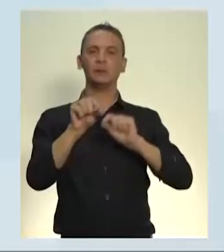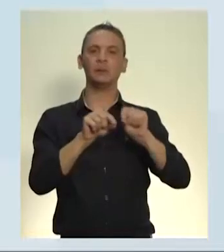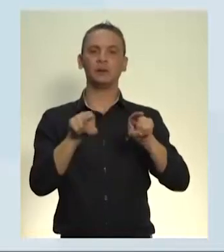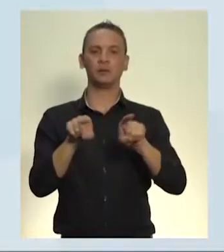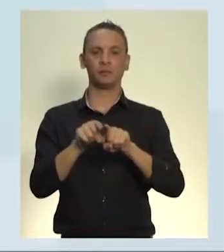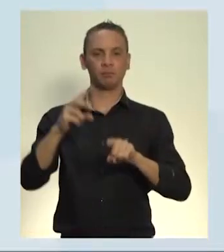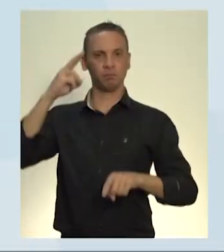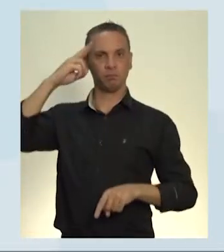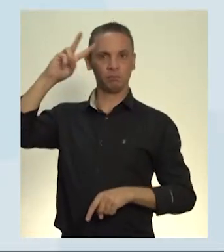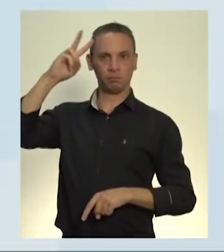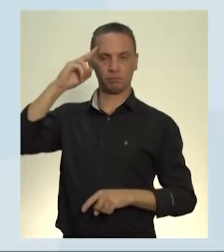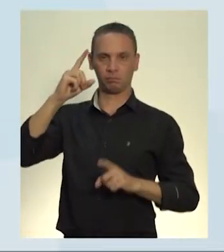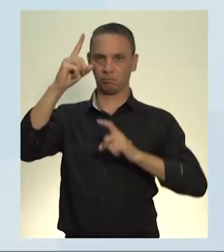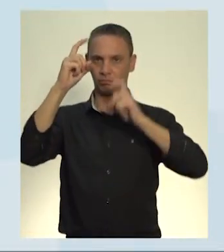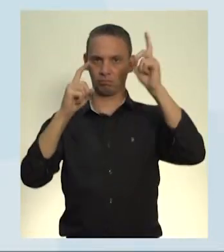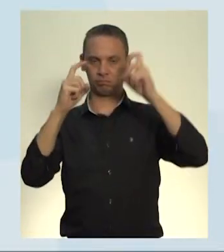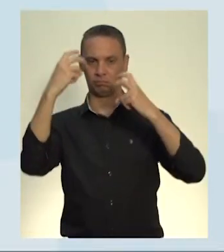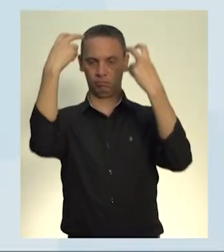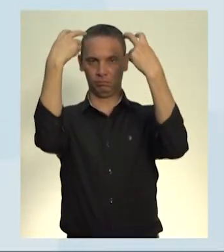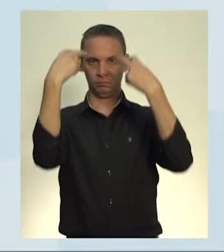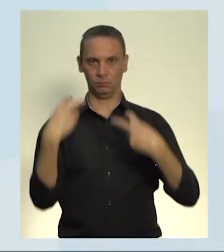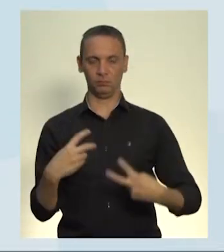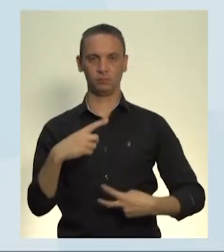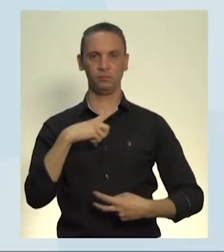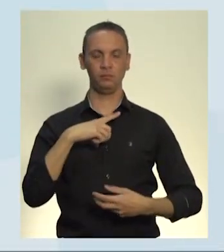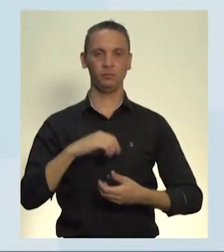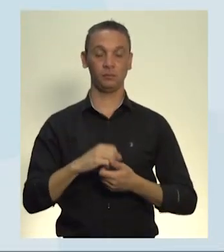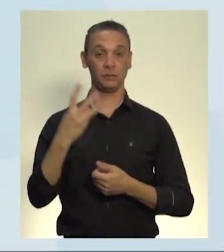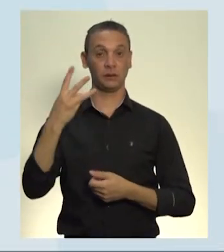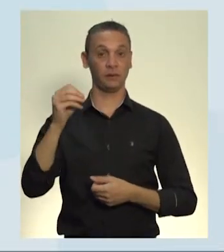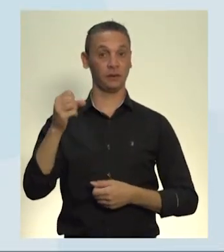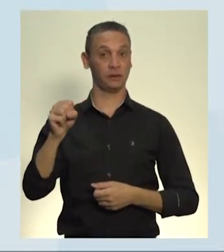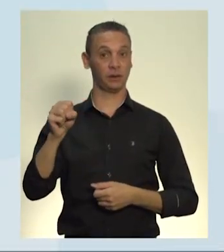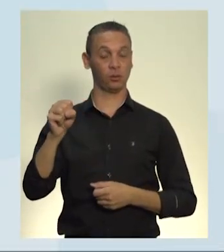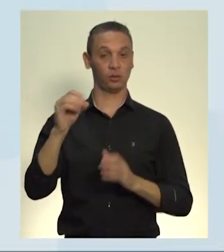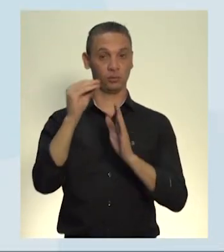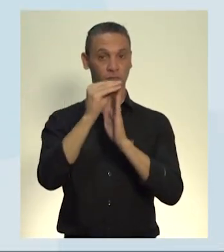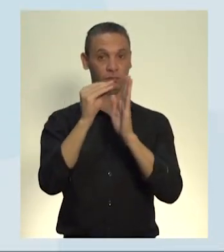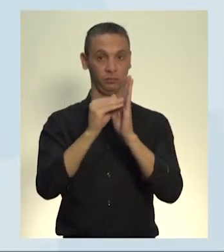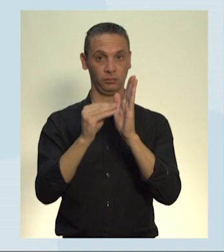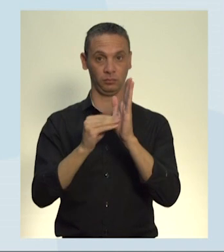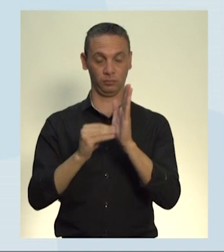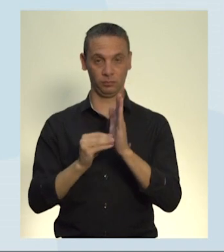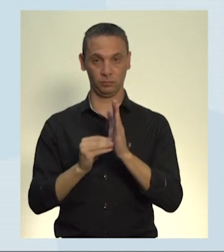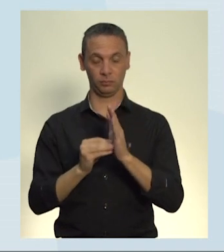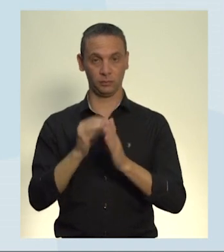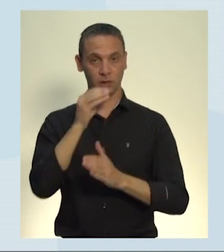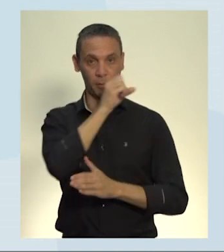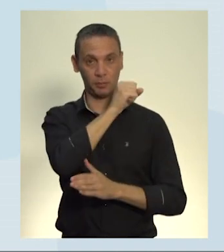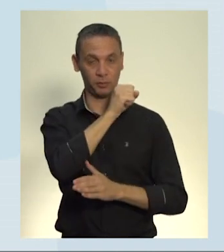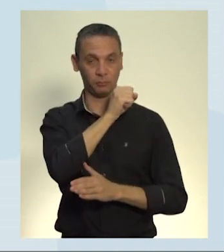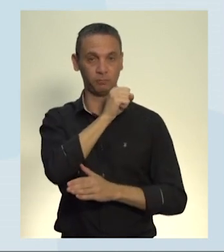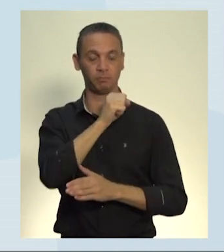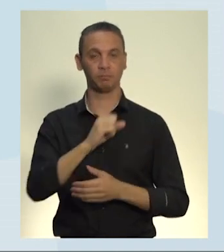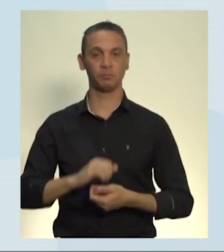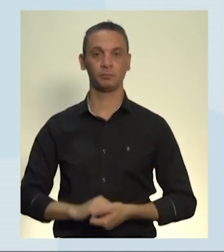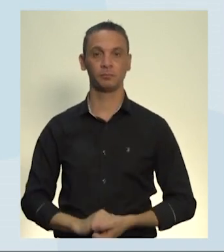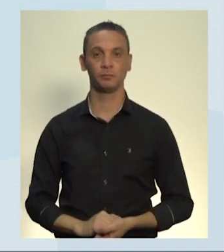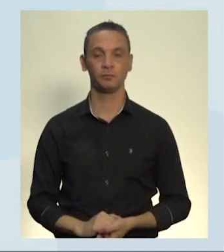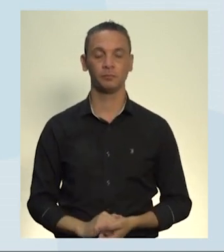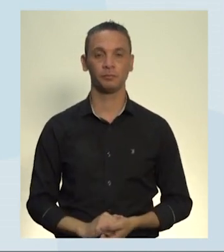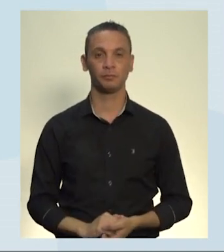e relembrem a construção do autorretrato. 30 segundinhos para vocês fazerem essa anotação, rapidinho, e a gente já volta.